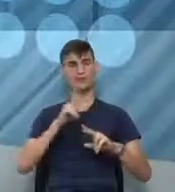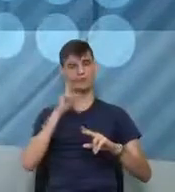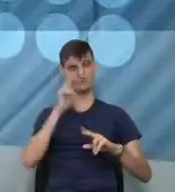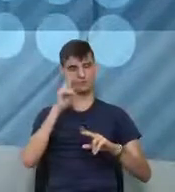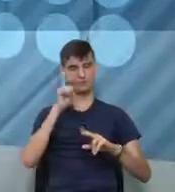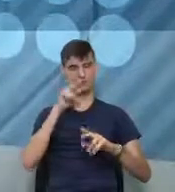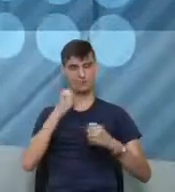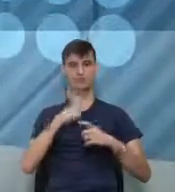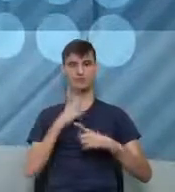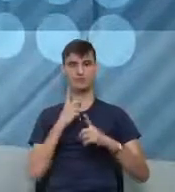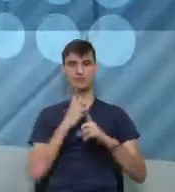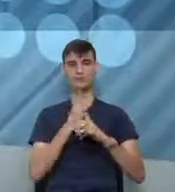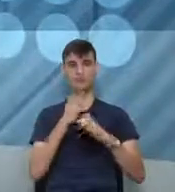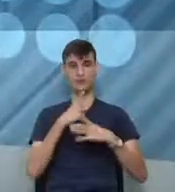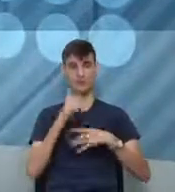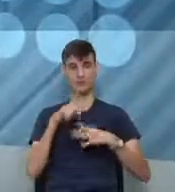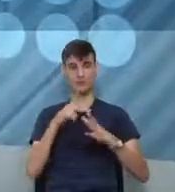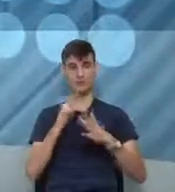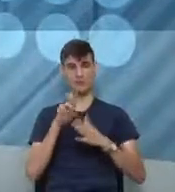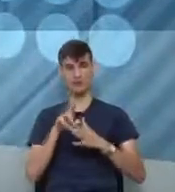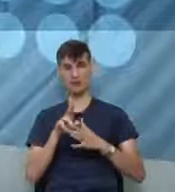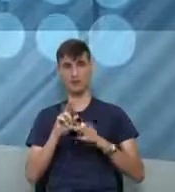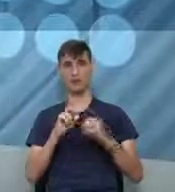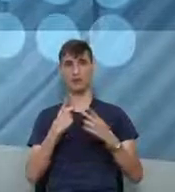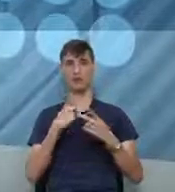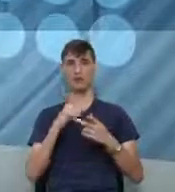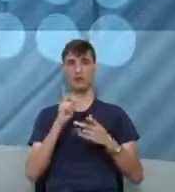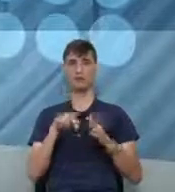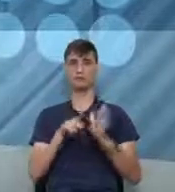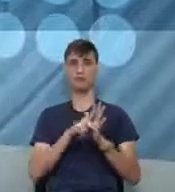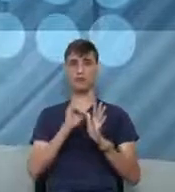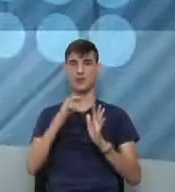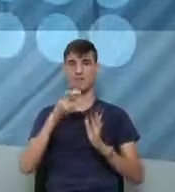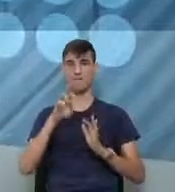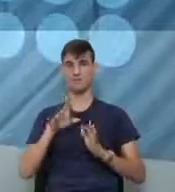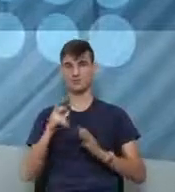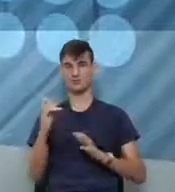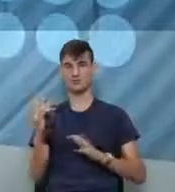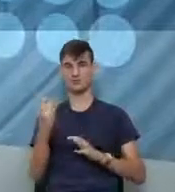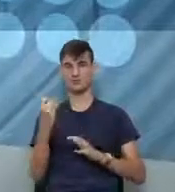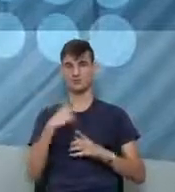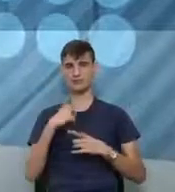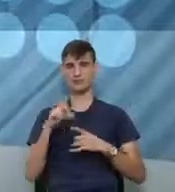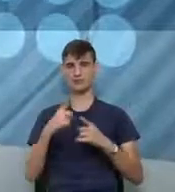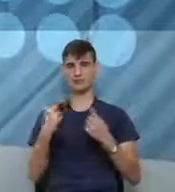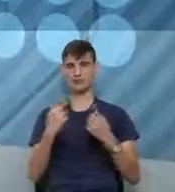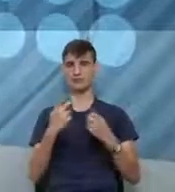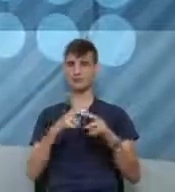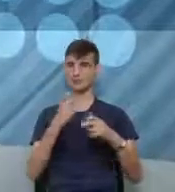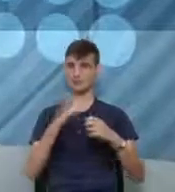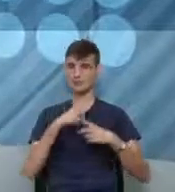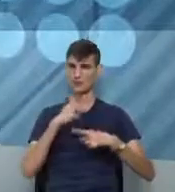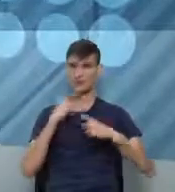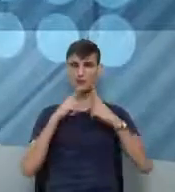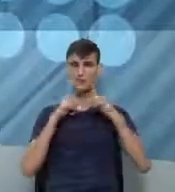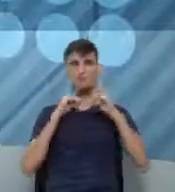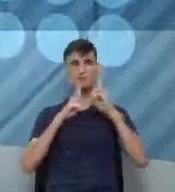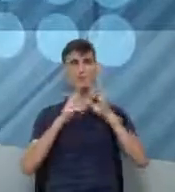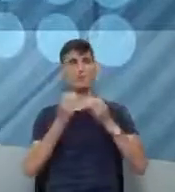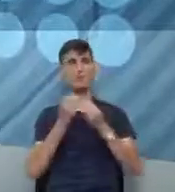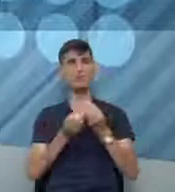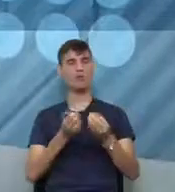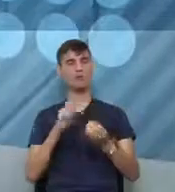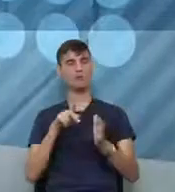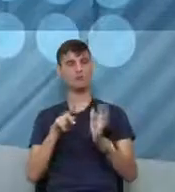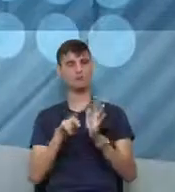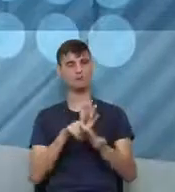que a gente precisa identificar se aquela função é par ou se aquela função é ímpar. Tem que estar na ponta da língua com isso para que a gente possa